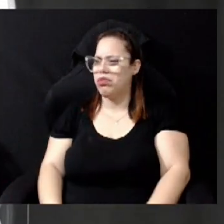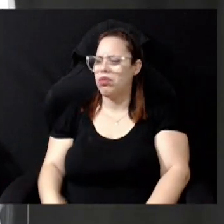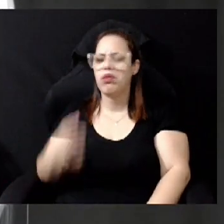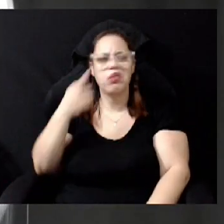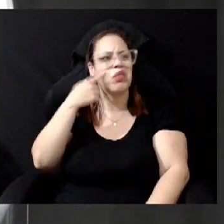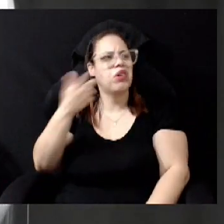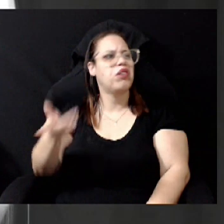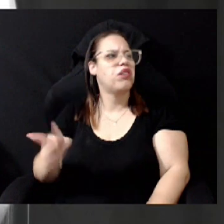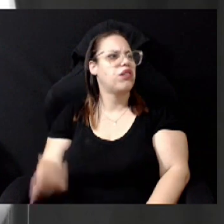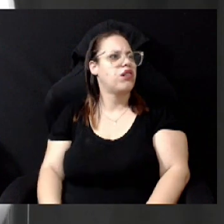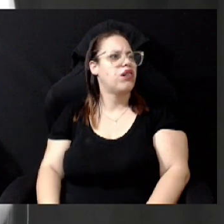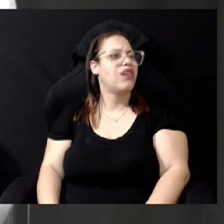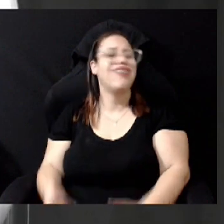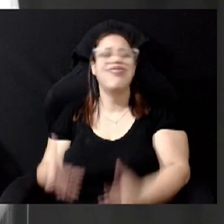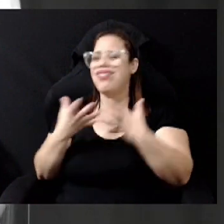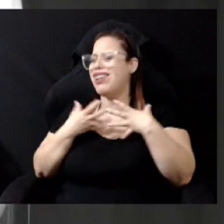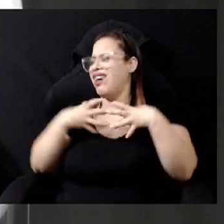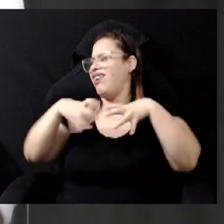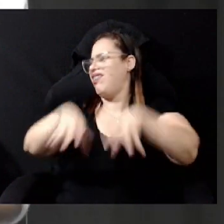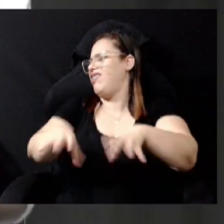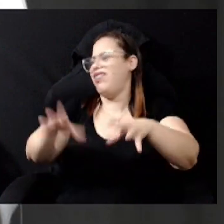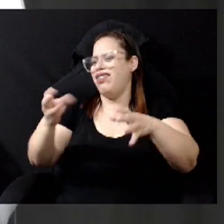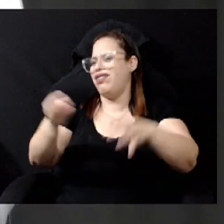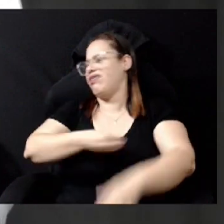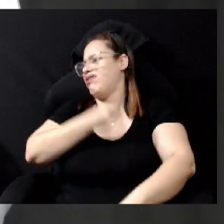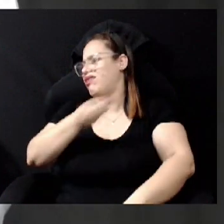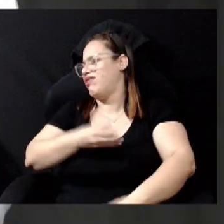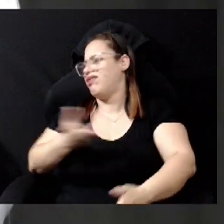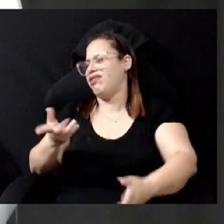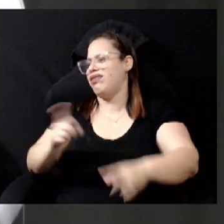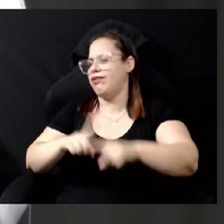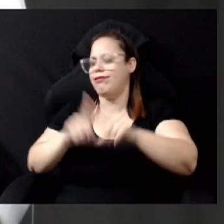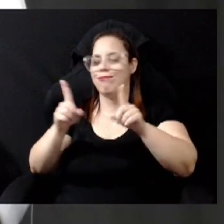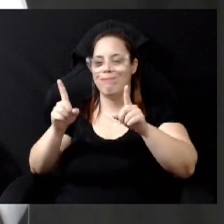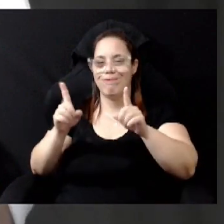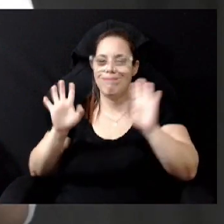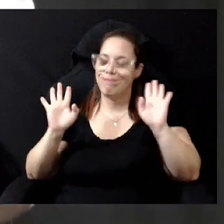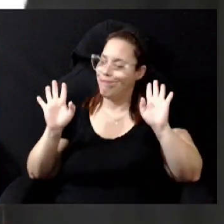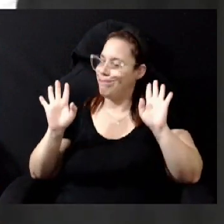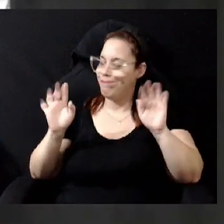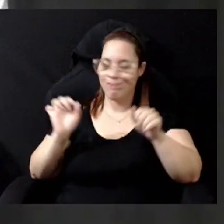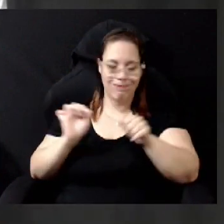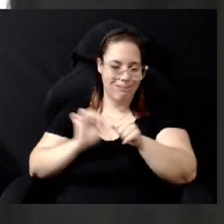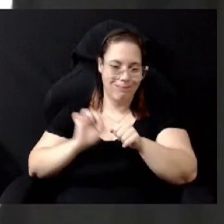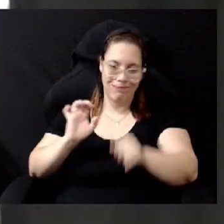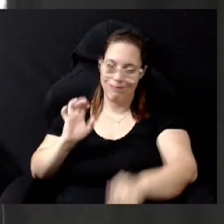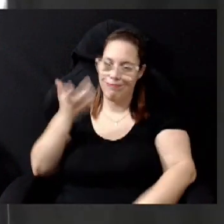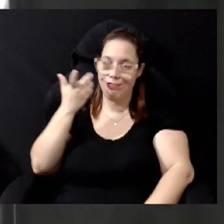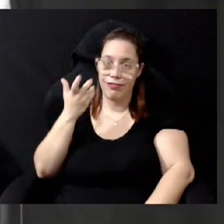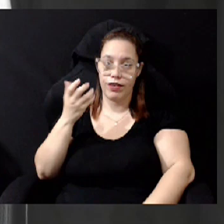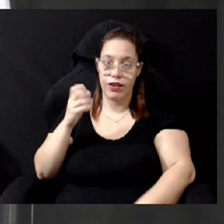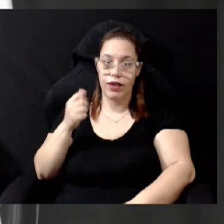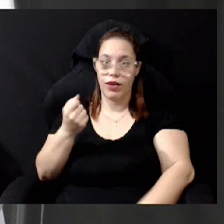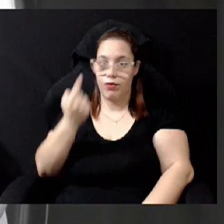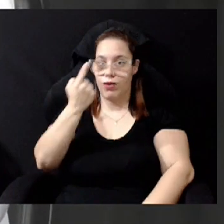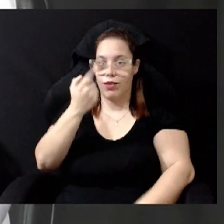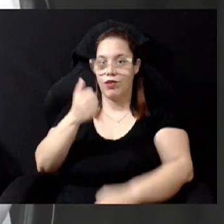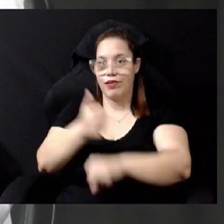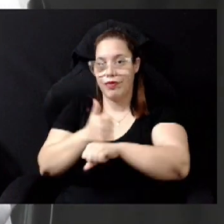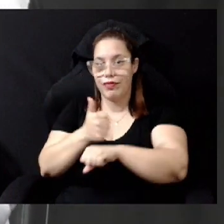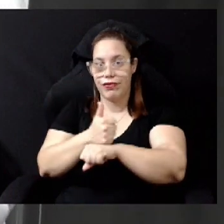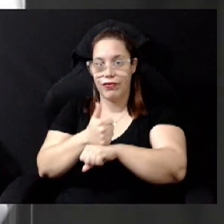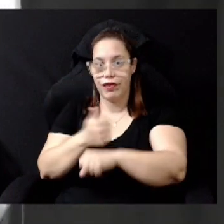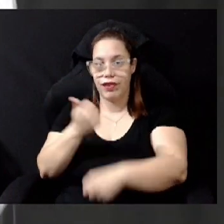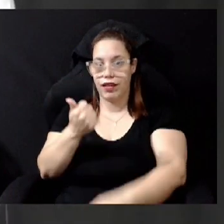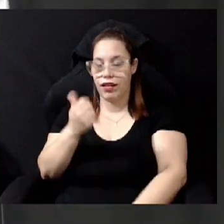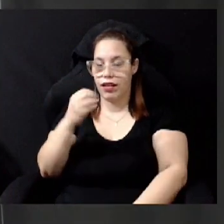eu não quero isso para minha vida, mas não teve jeito, foi o que aconteceu, eu acabei montando a minha primeira farmácia aos 17,